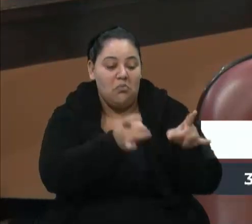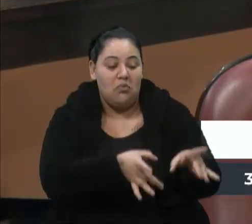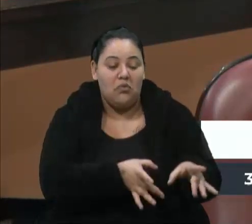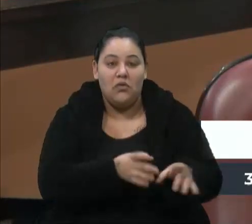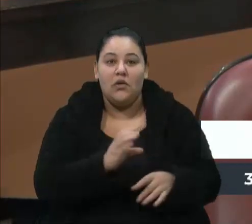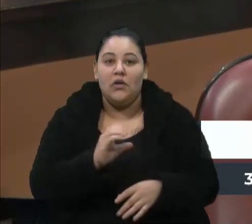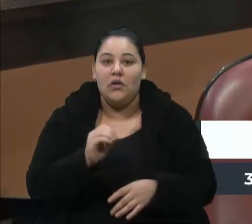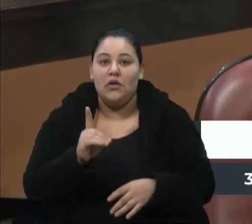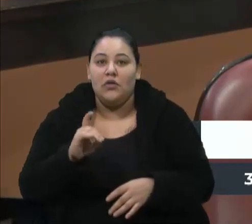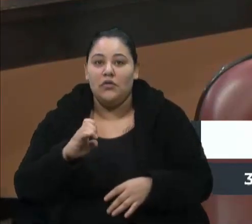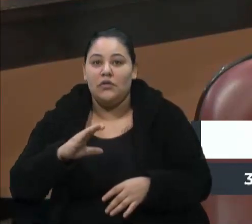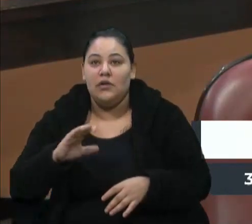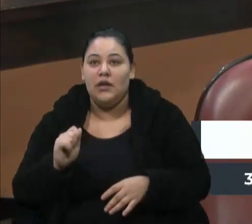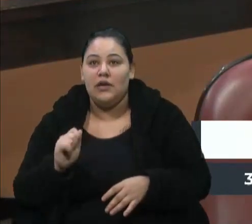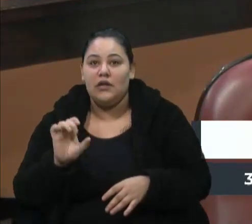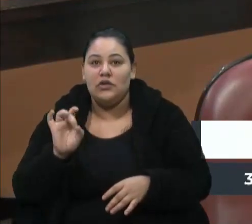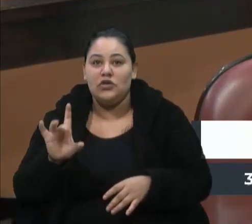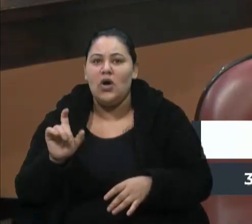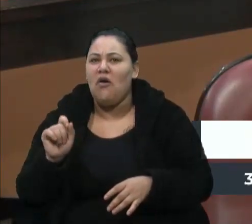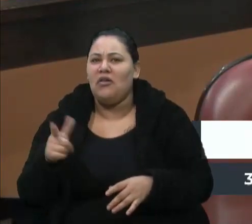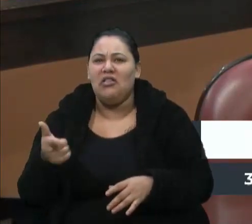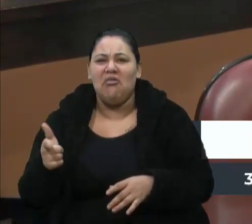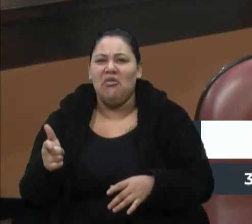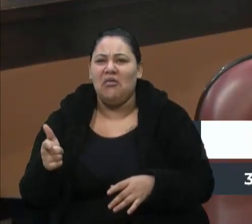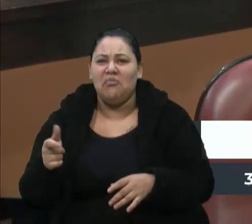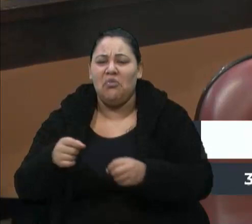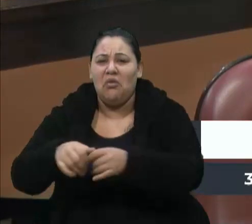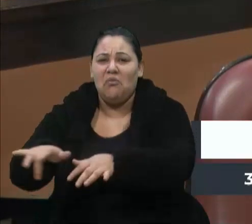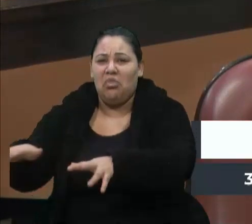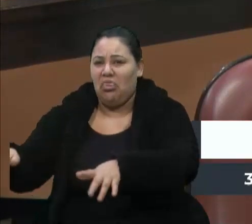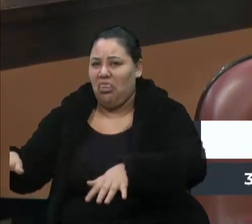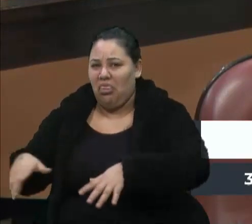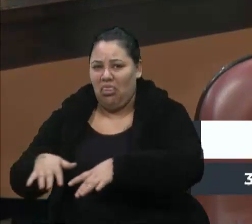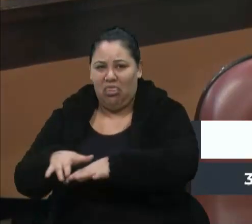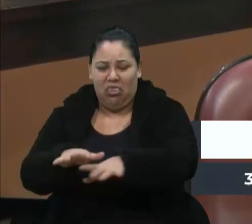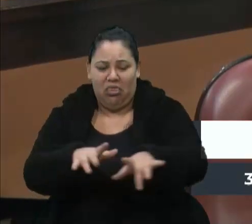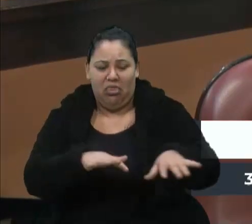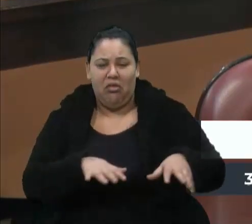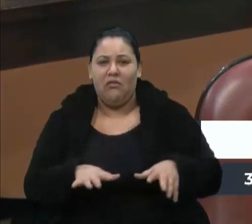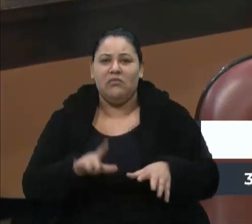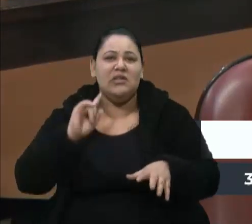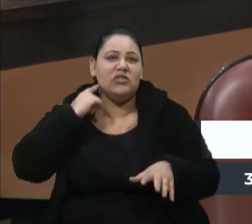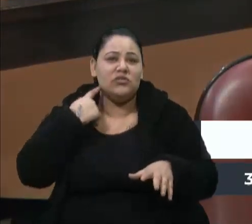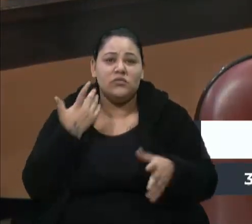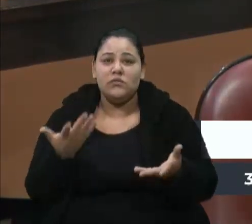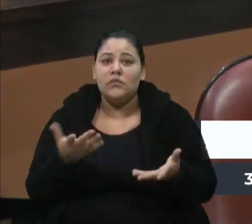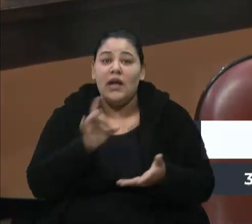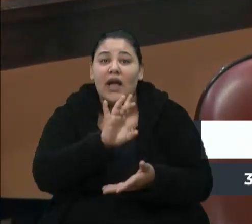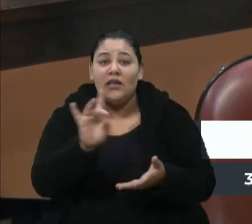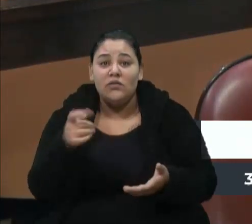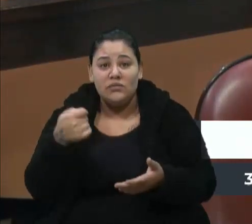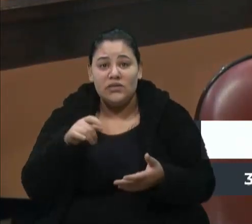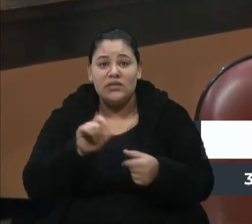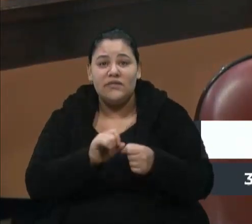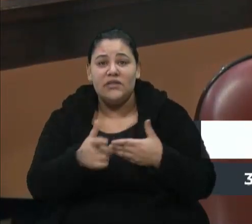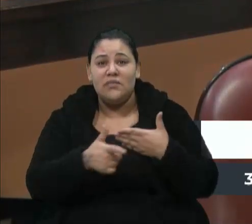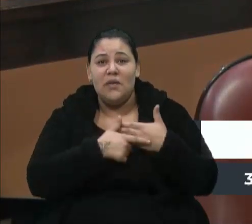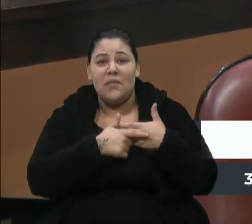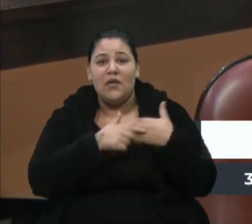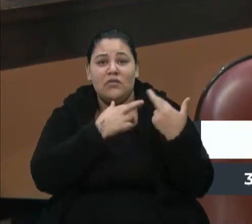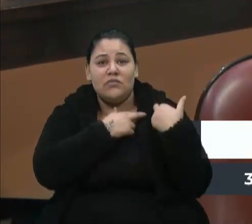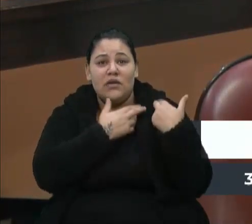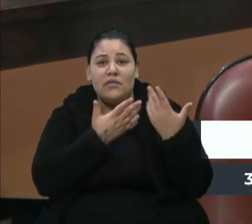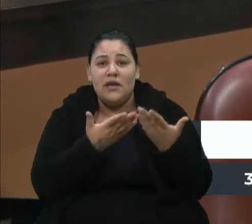fica com aquilo que não presta, tudo espalhado. Então cada um tem que fazer a sua parte.